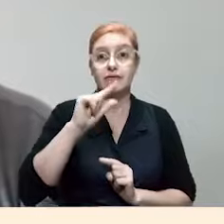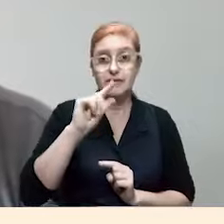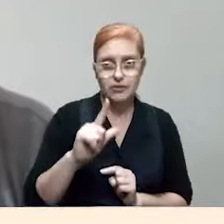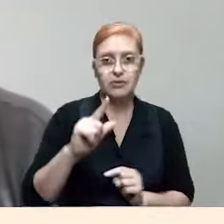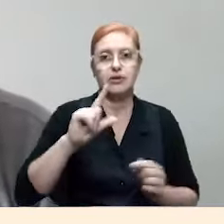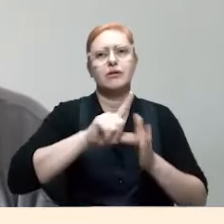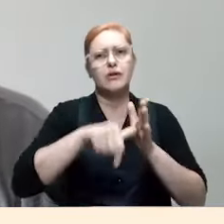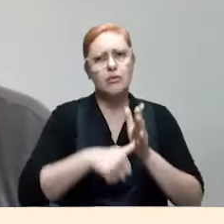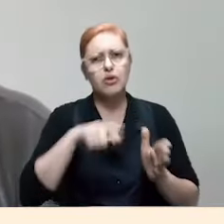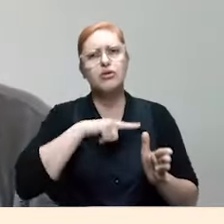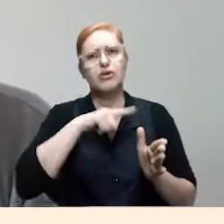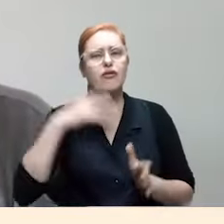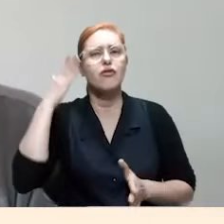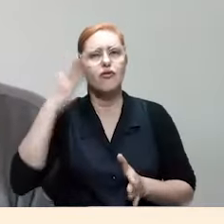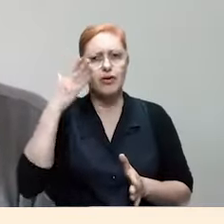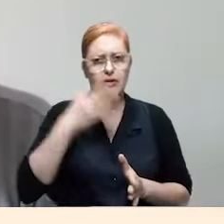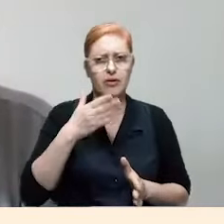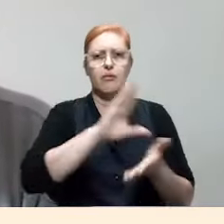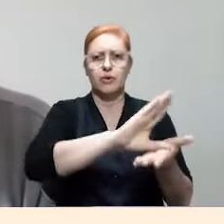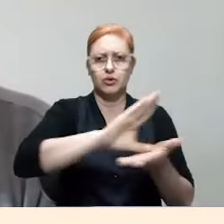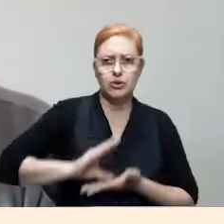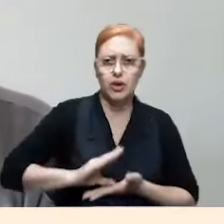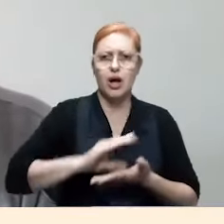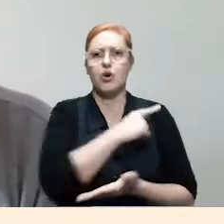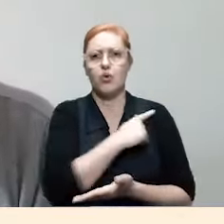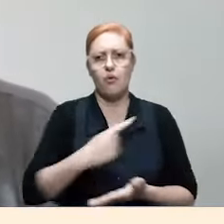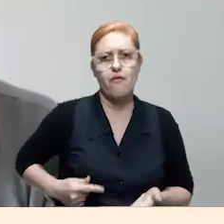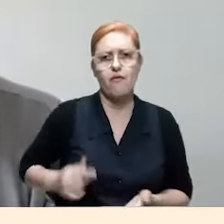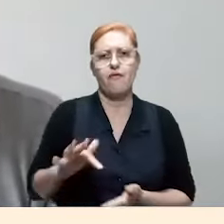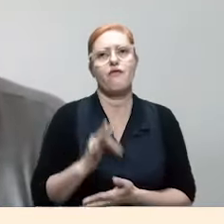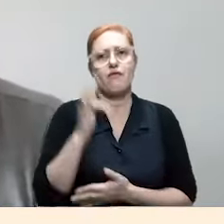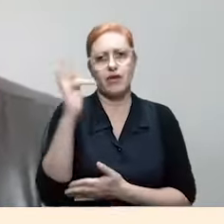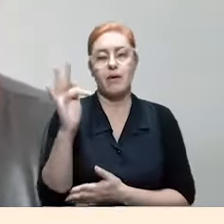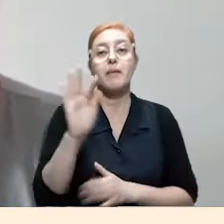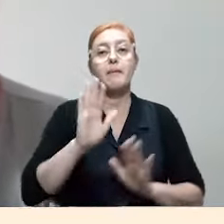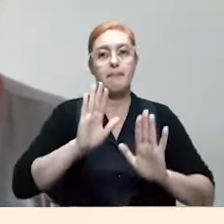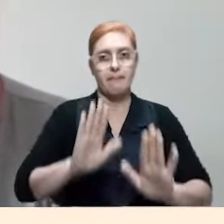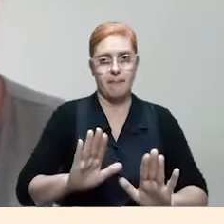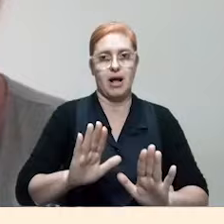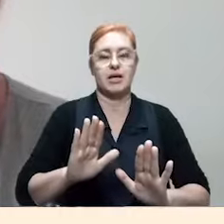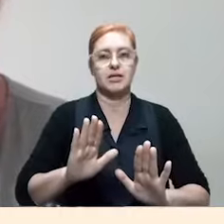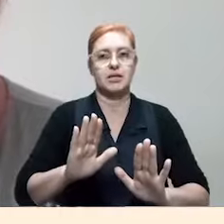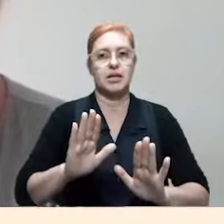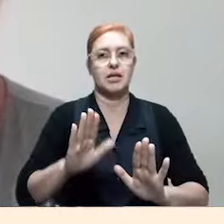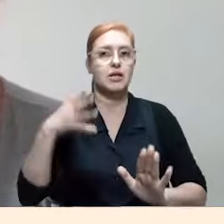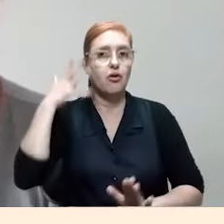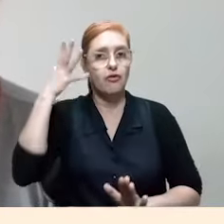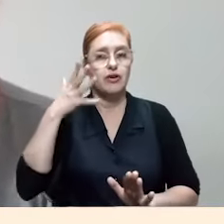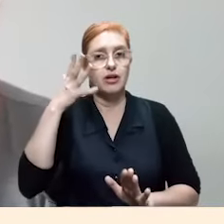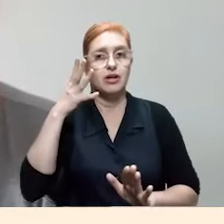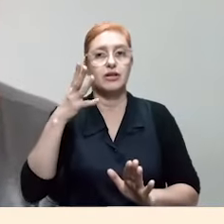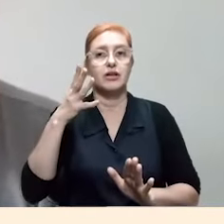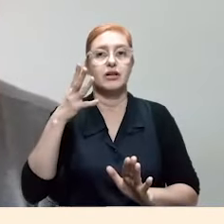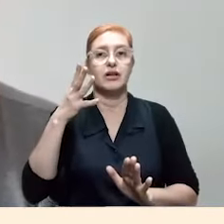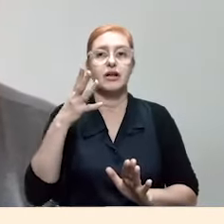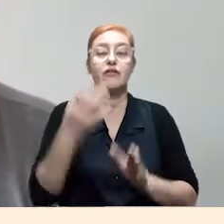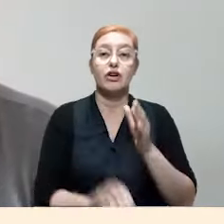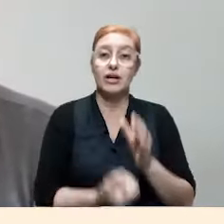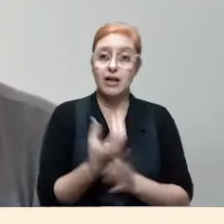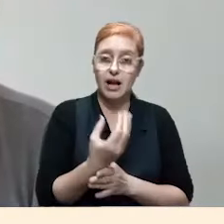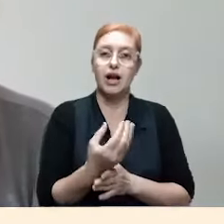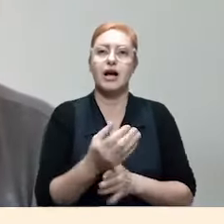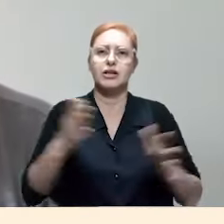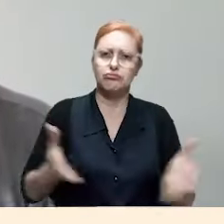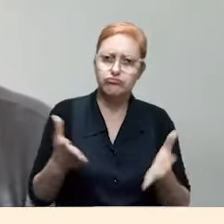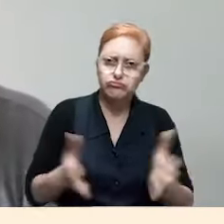Conferência Nacional de Mulheres é uma iniciativa da sociedade civil. Depois aconteceram as conferências patrocinadas